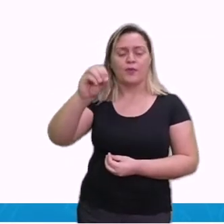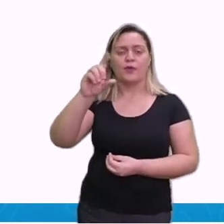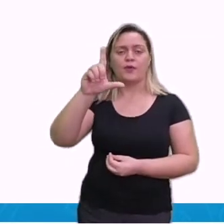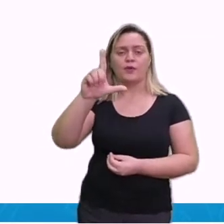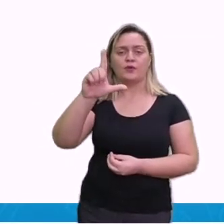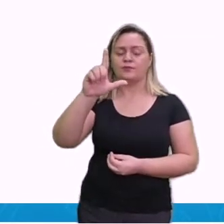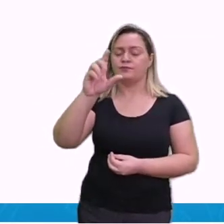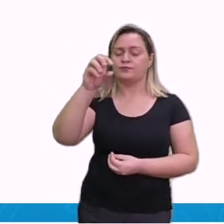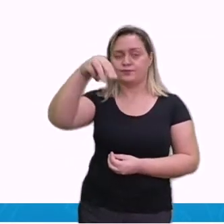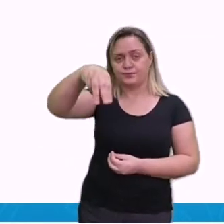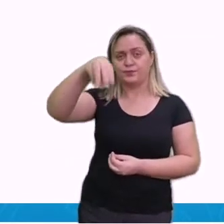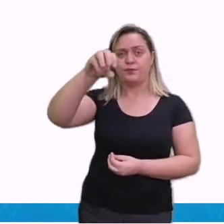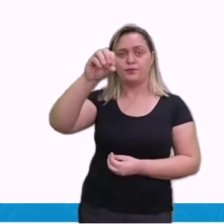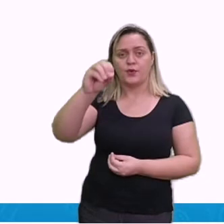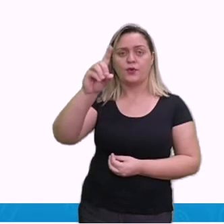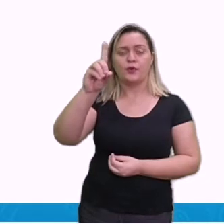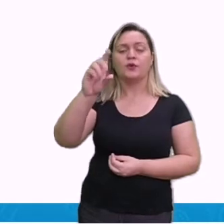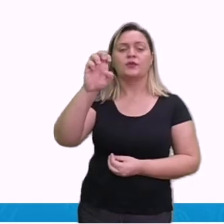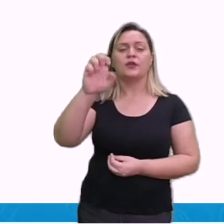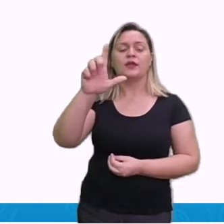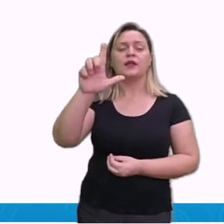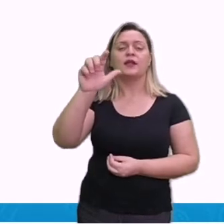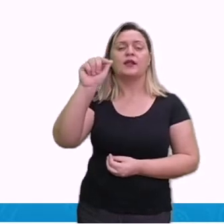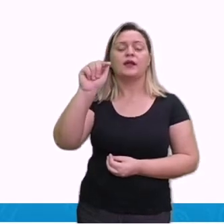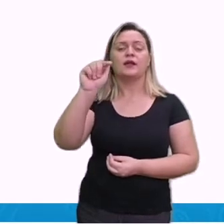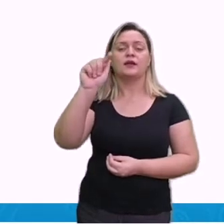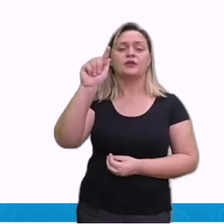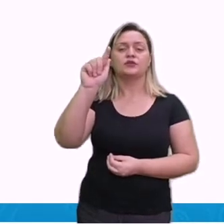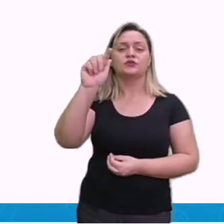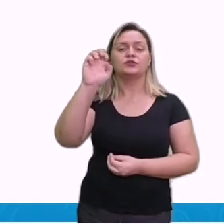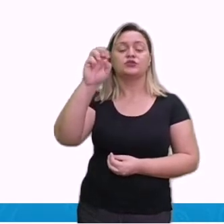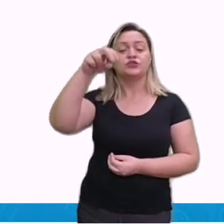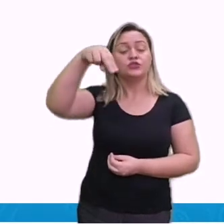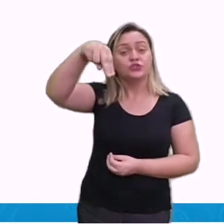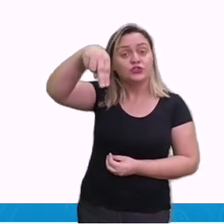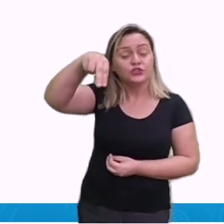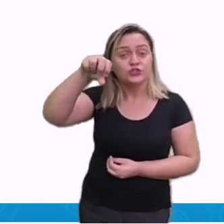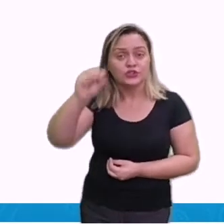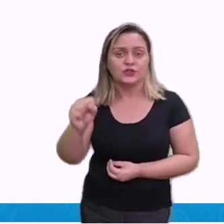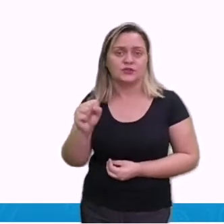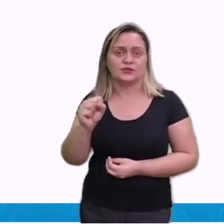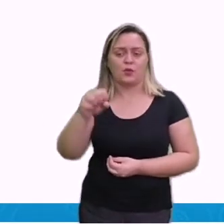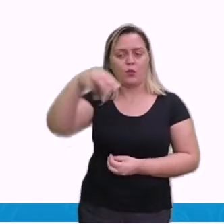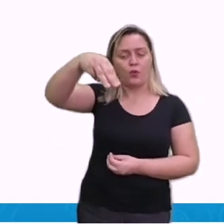letra M do final e coloco NS. Então, fica